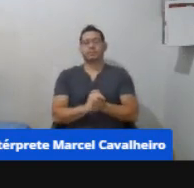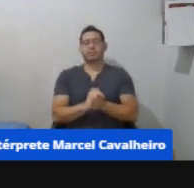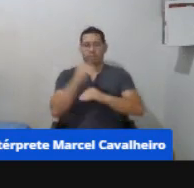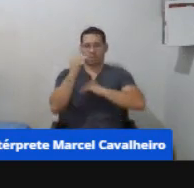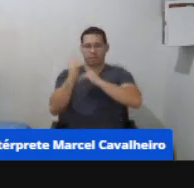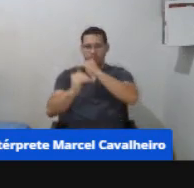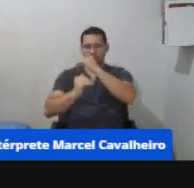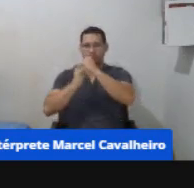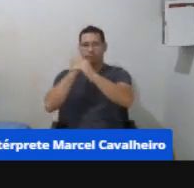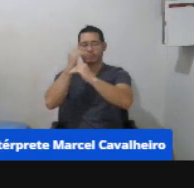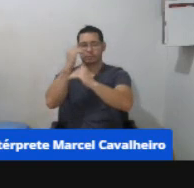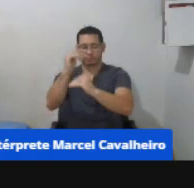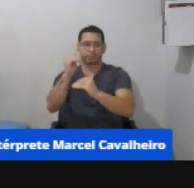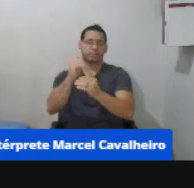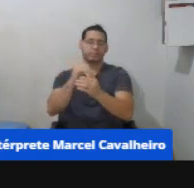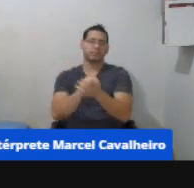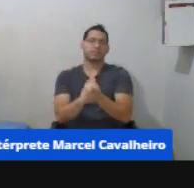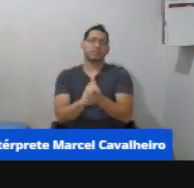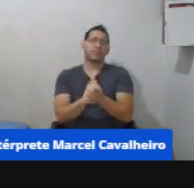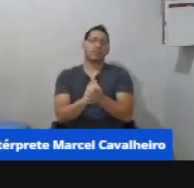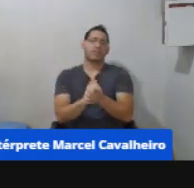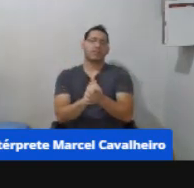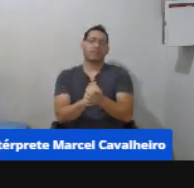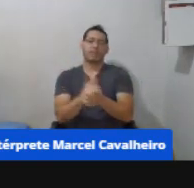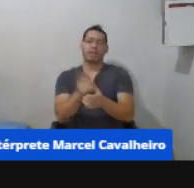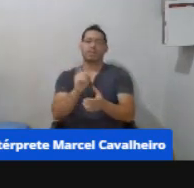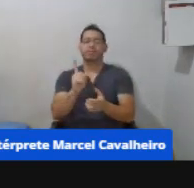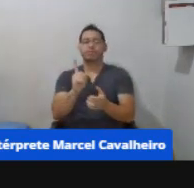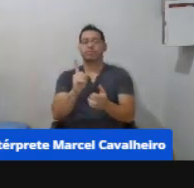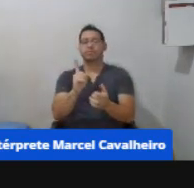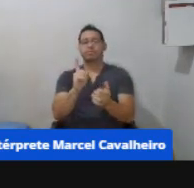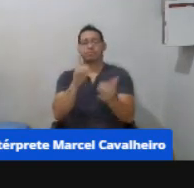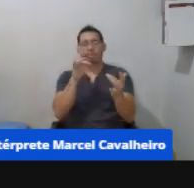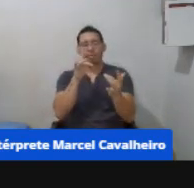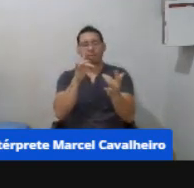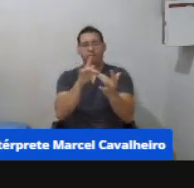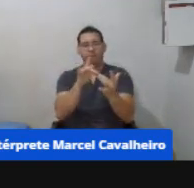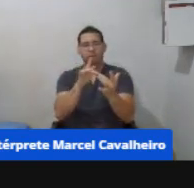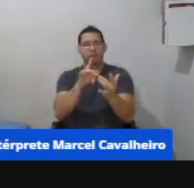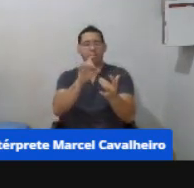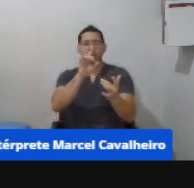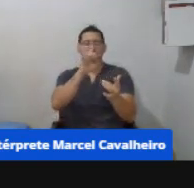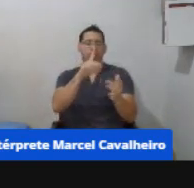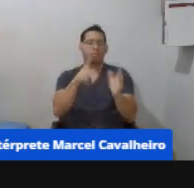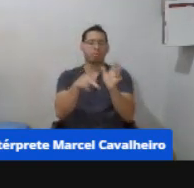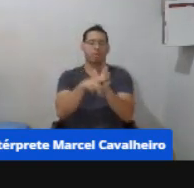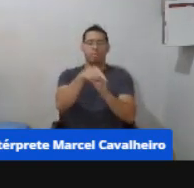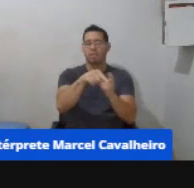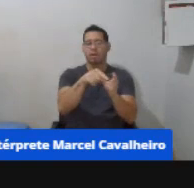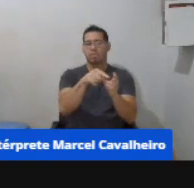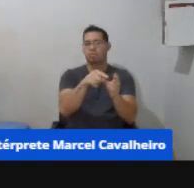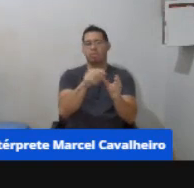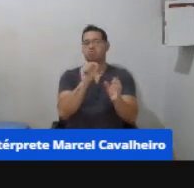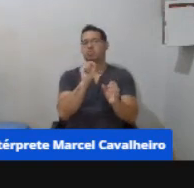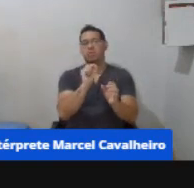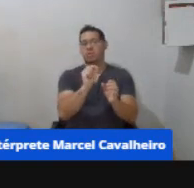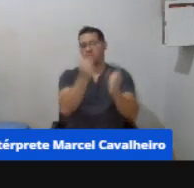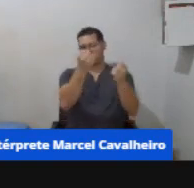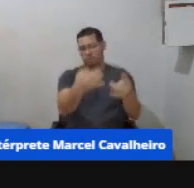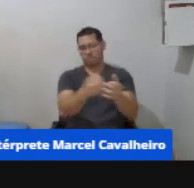de uma habilidade não é restrito apenas ao campo indicado, pois as seções